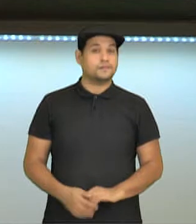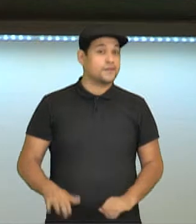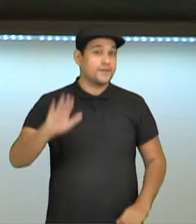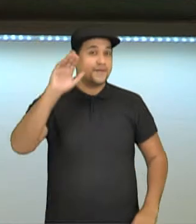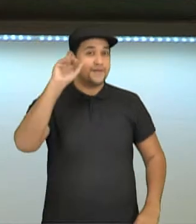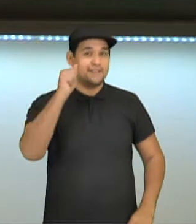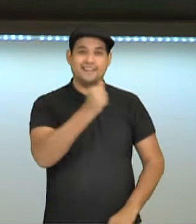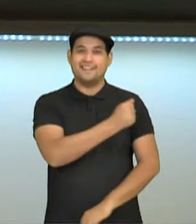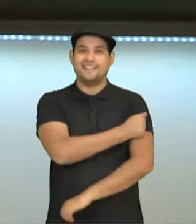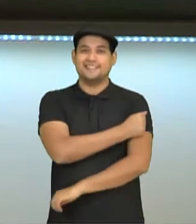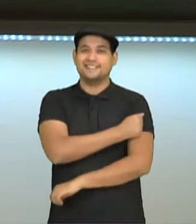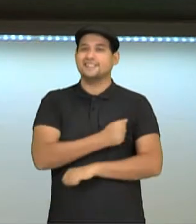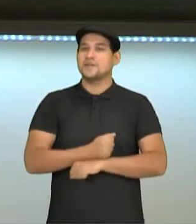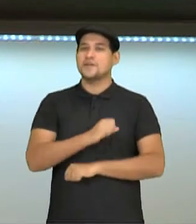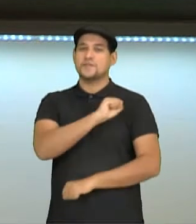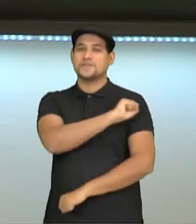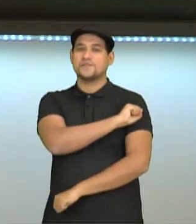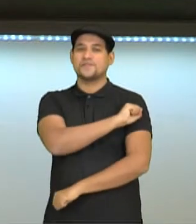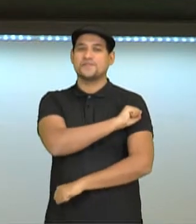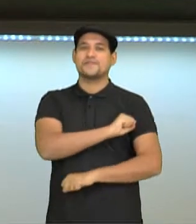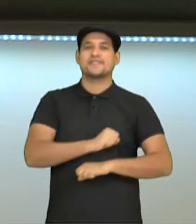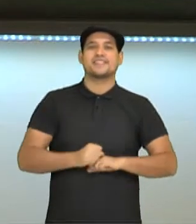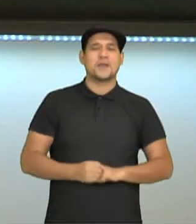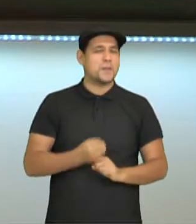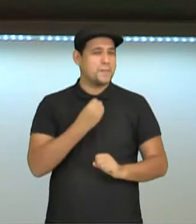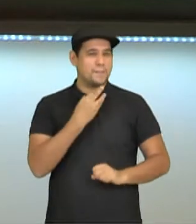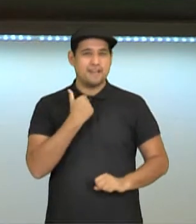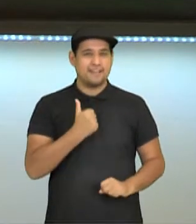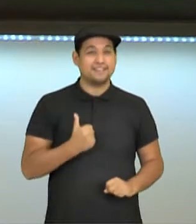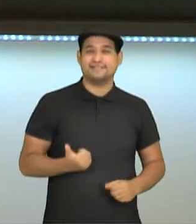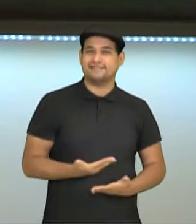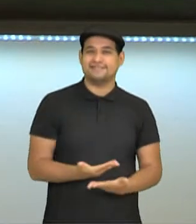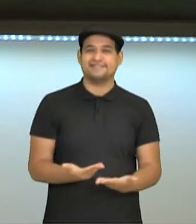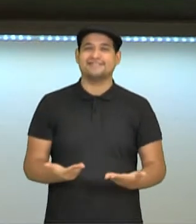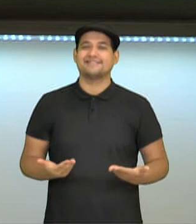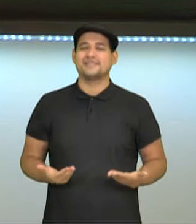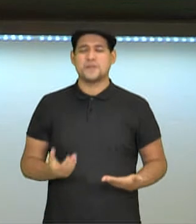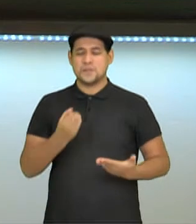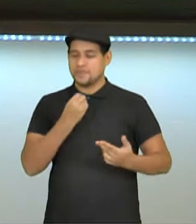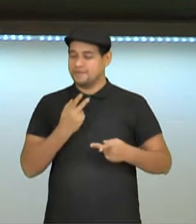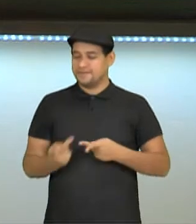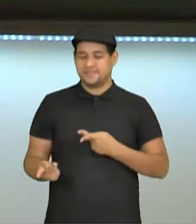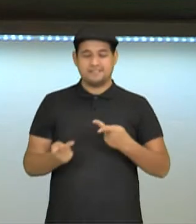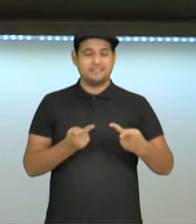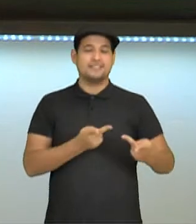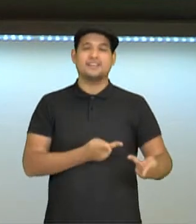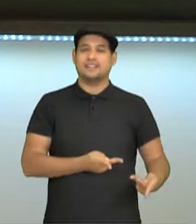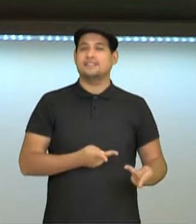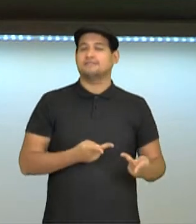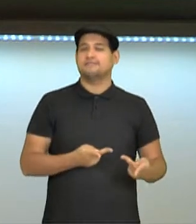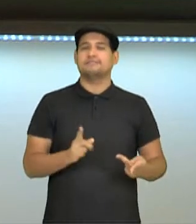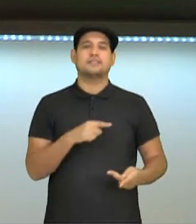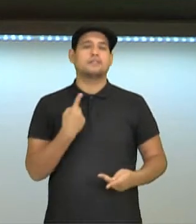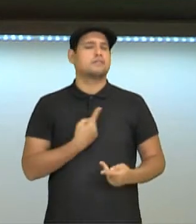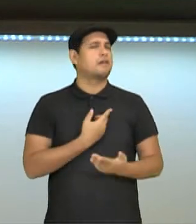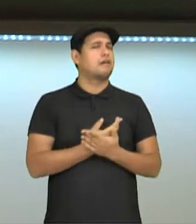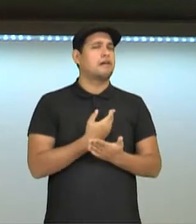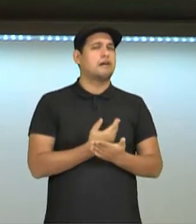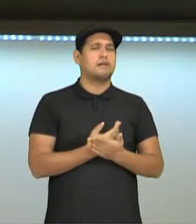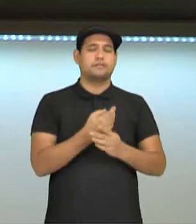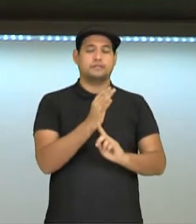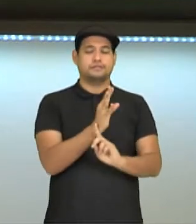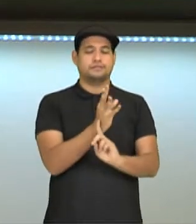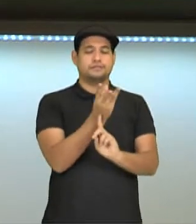Olá, estudante do 8º ano, tudo bem com você? Seja muito bem-vindo à nossa aula de